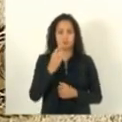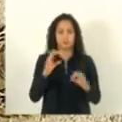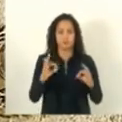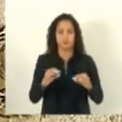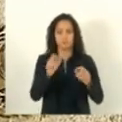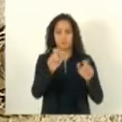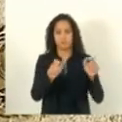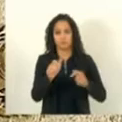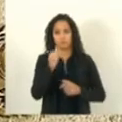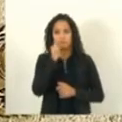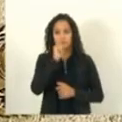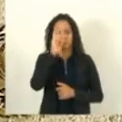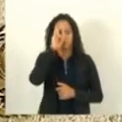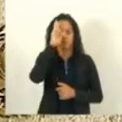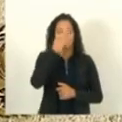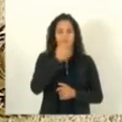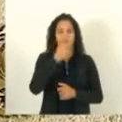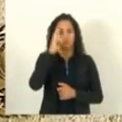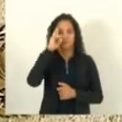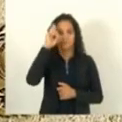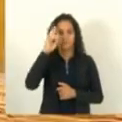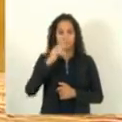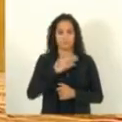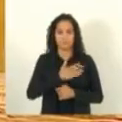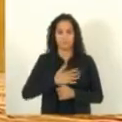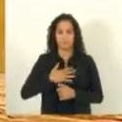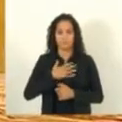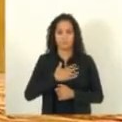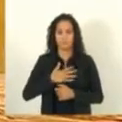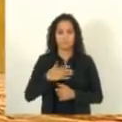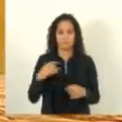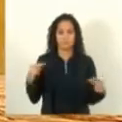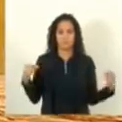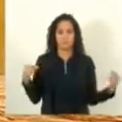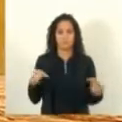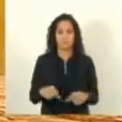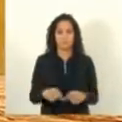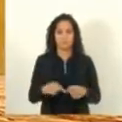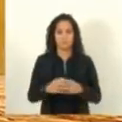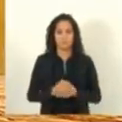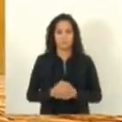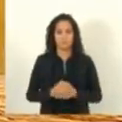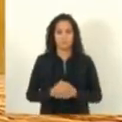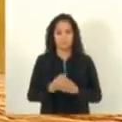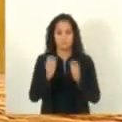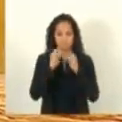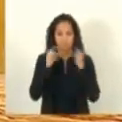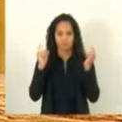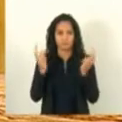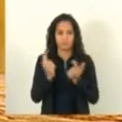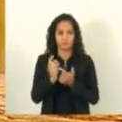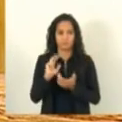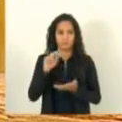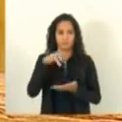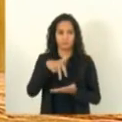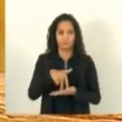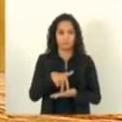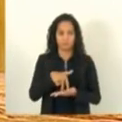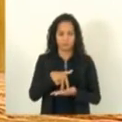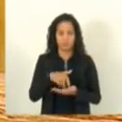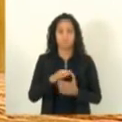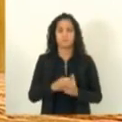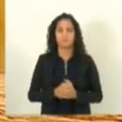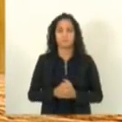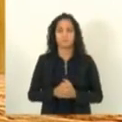senhores. É com prazer aqui que compareço a essa assembleia para